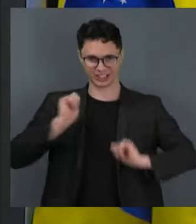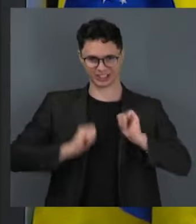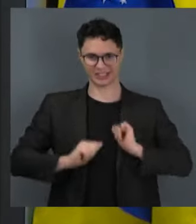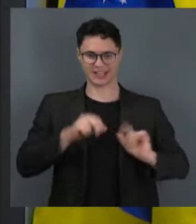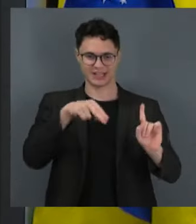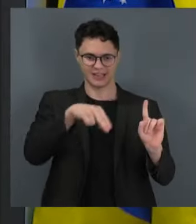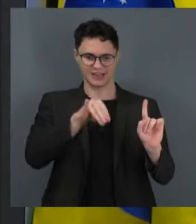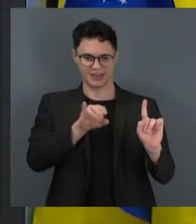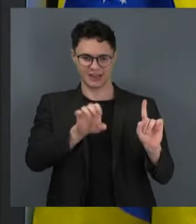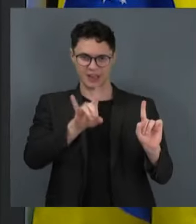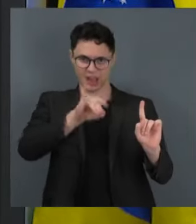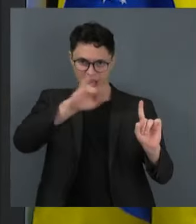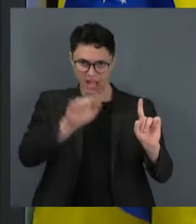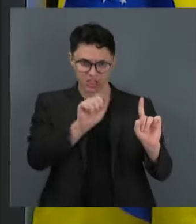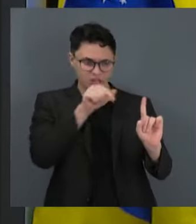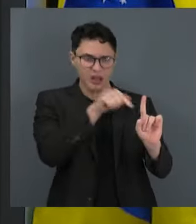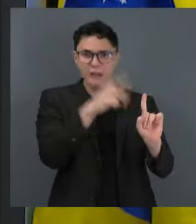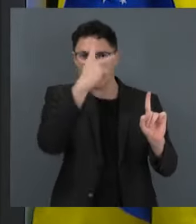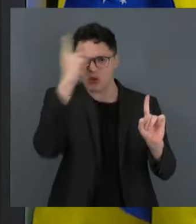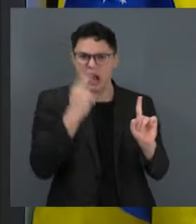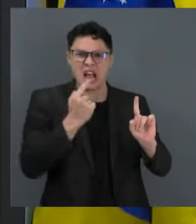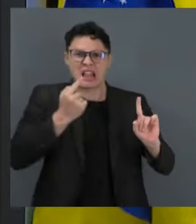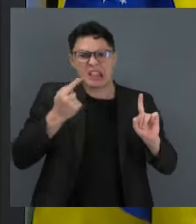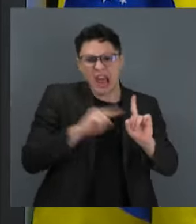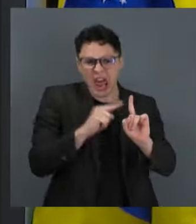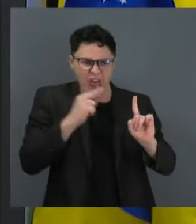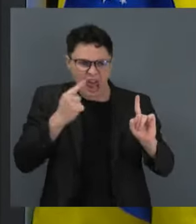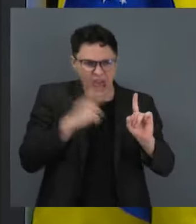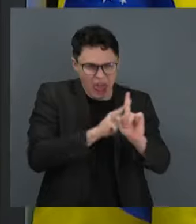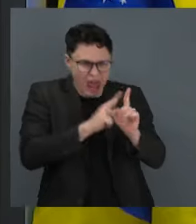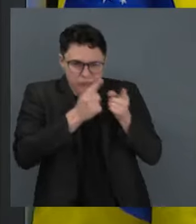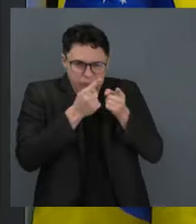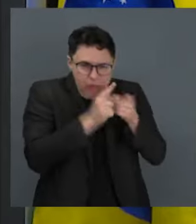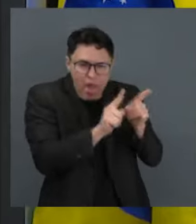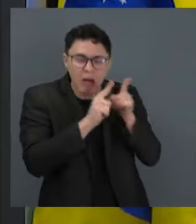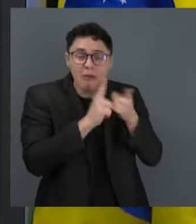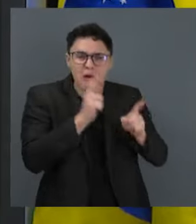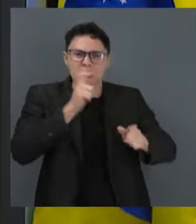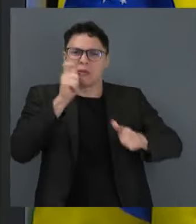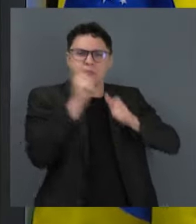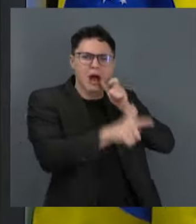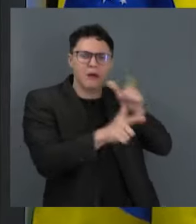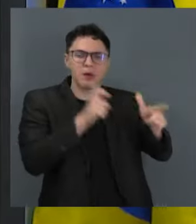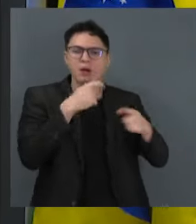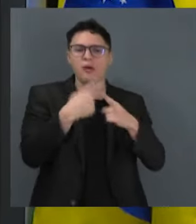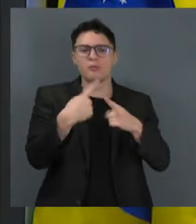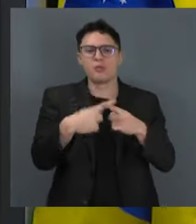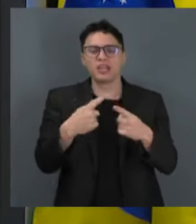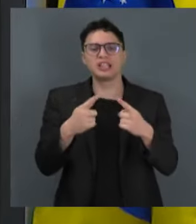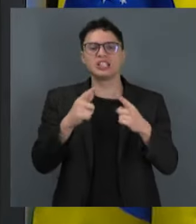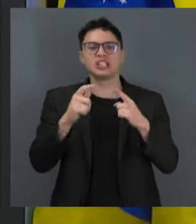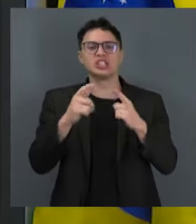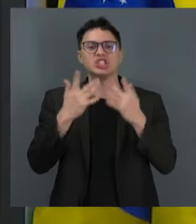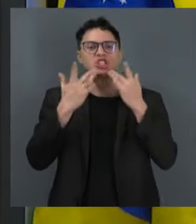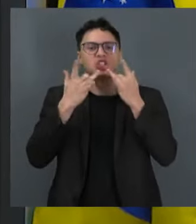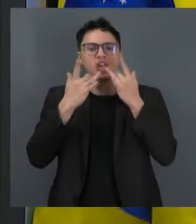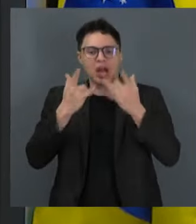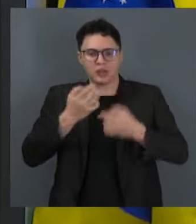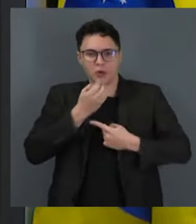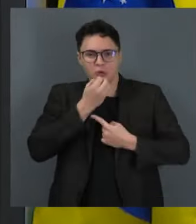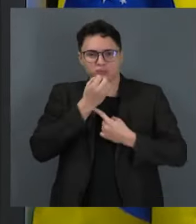ela está sendo atacada perseguida por ter expressado a sua opinião através